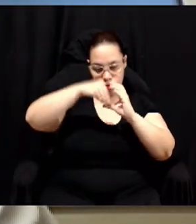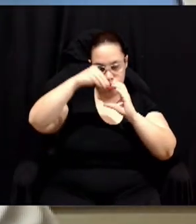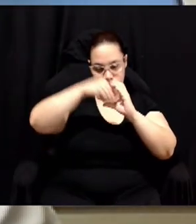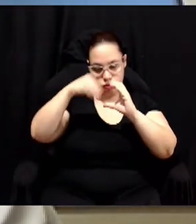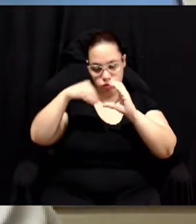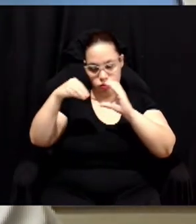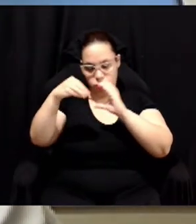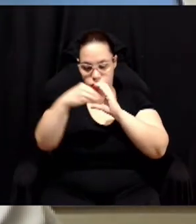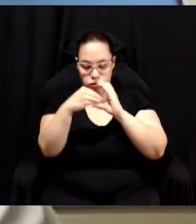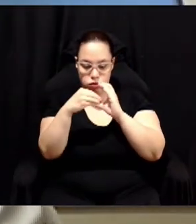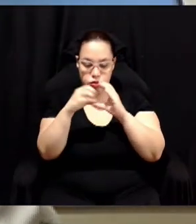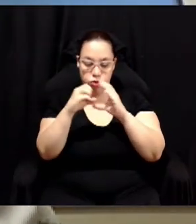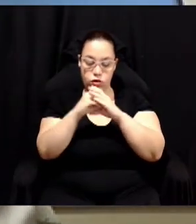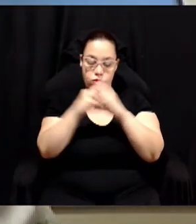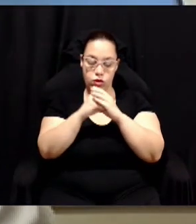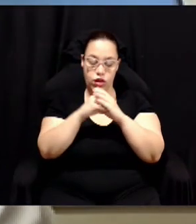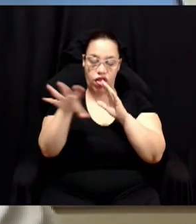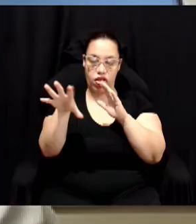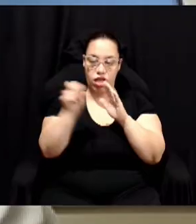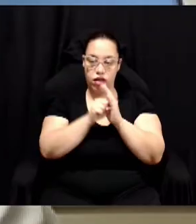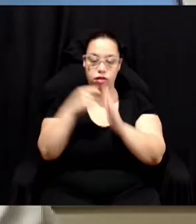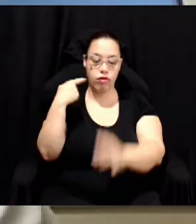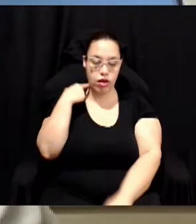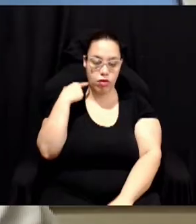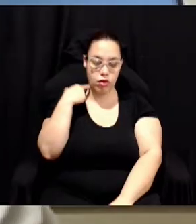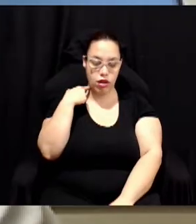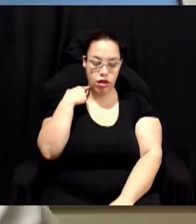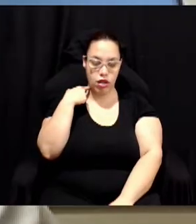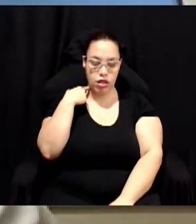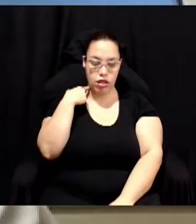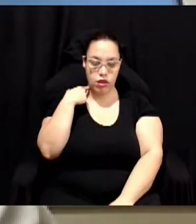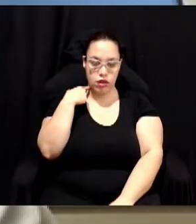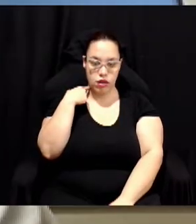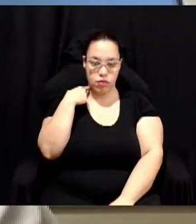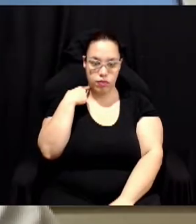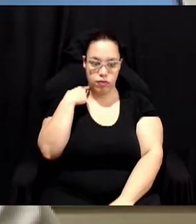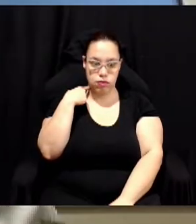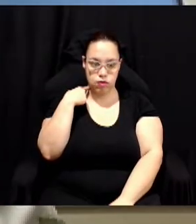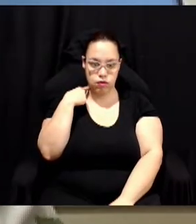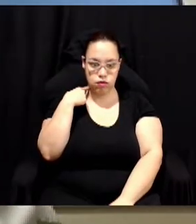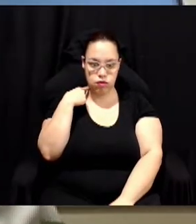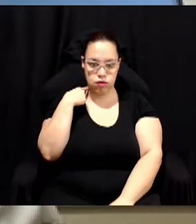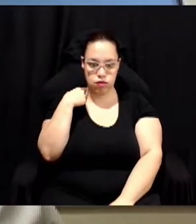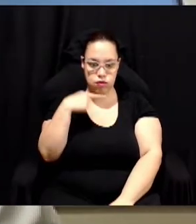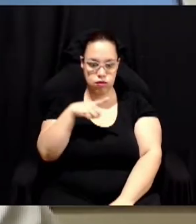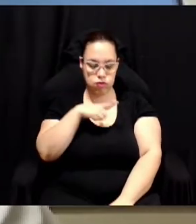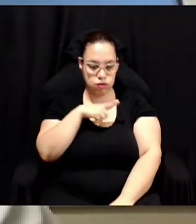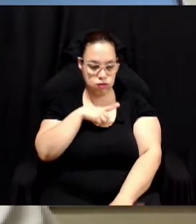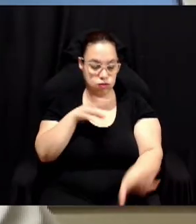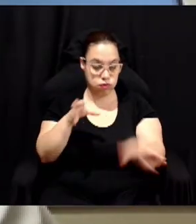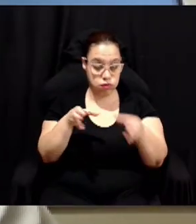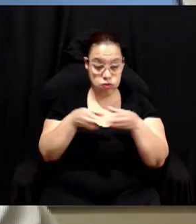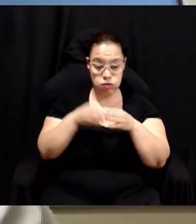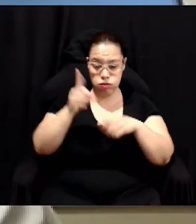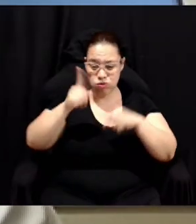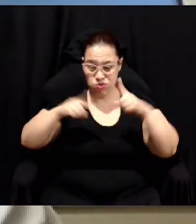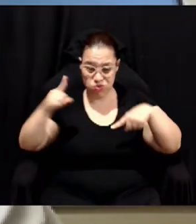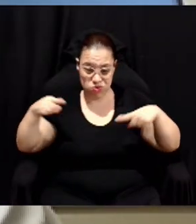e intoxica. Só que tem um detalhe: existe um conjunto, diversos